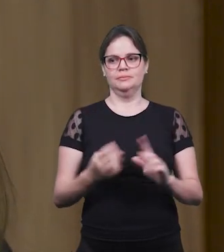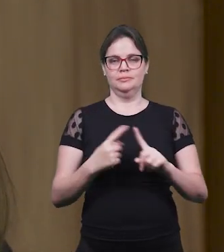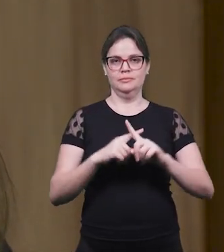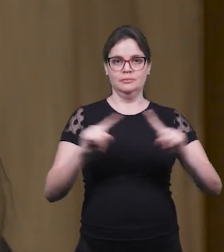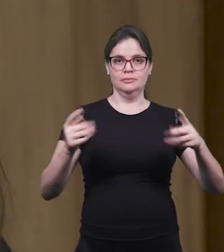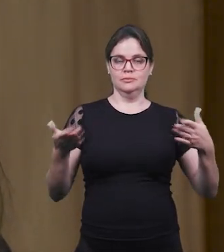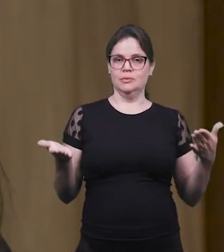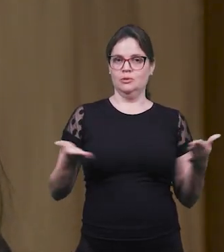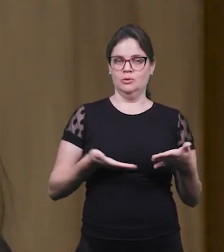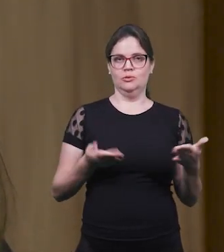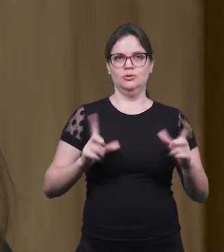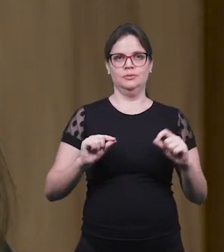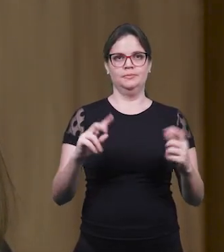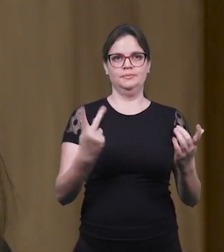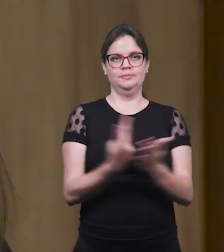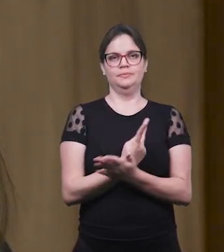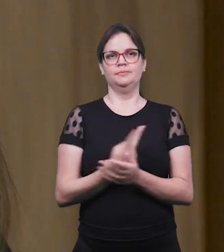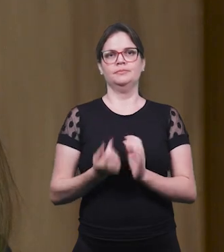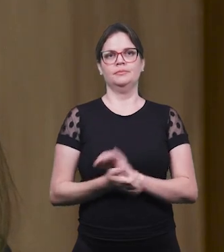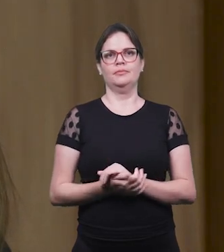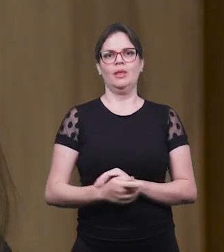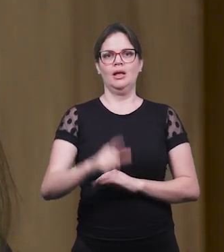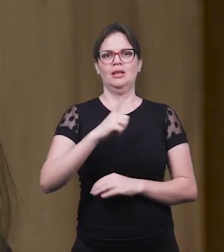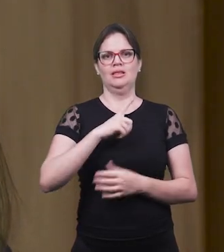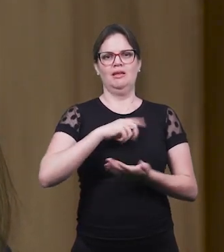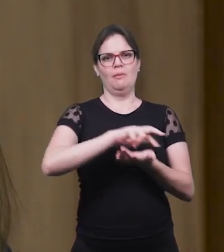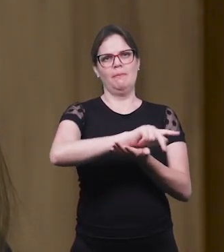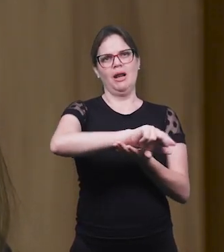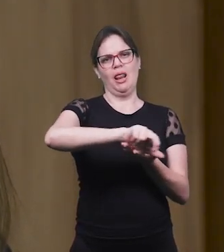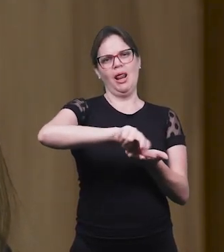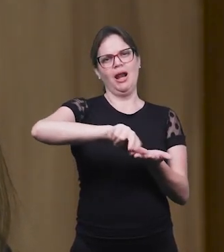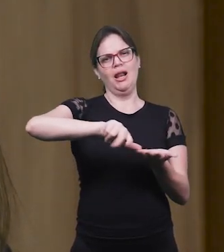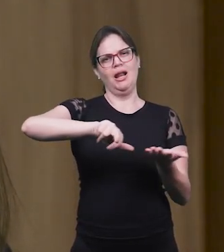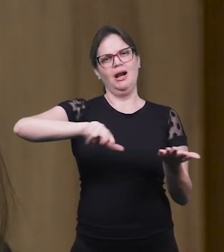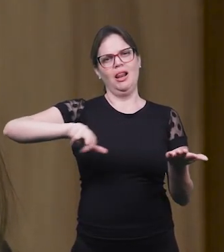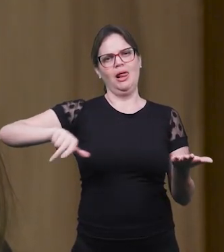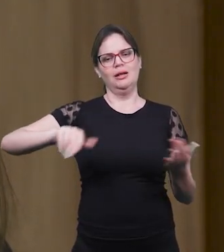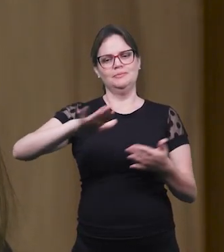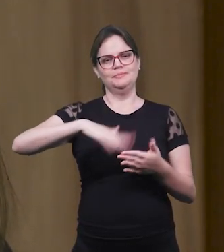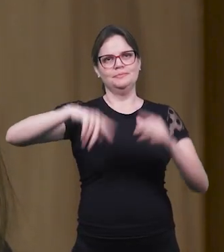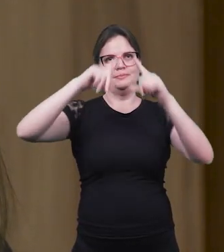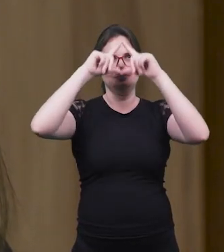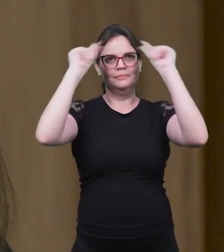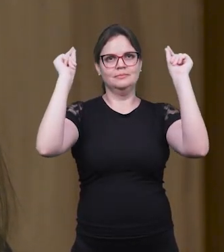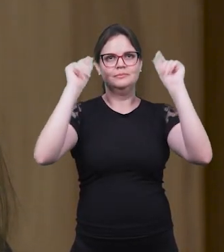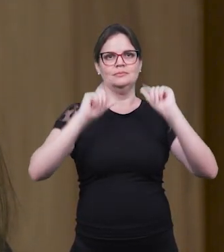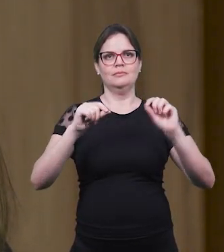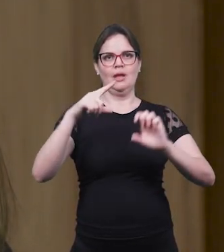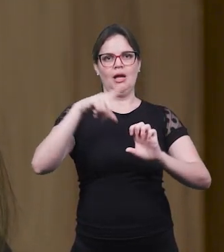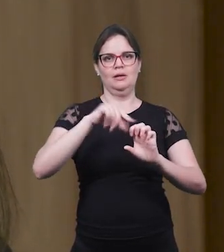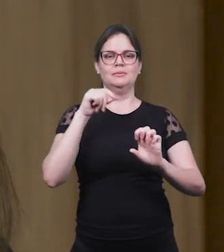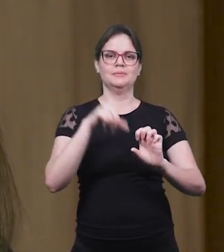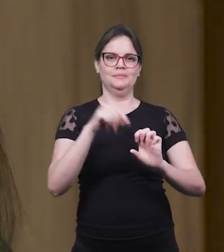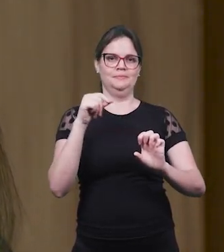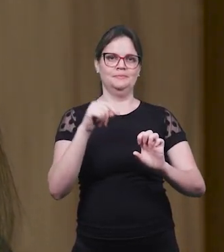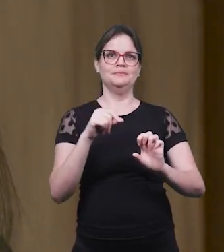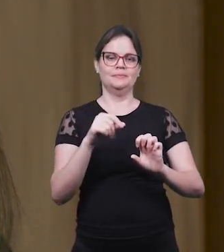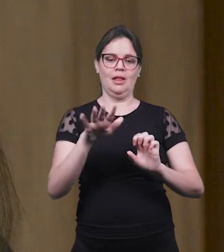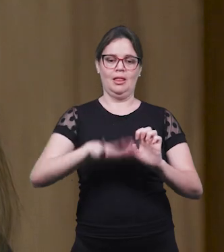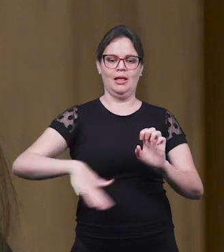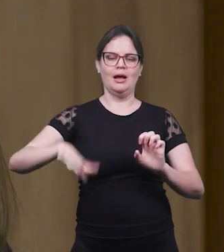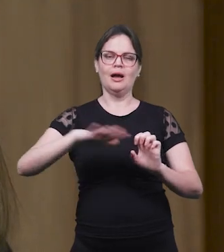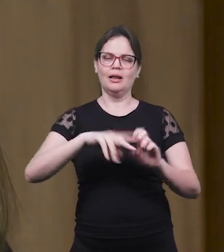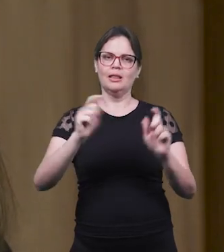Mas hoje abriu-se um leque muito grande para a enfermagem, que é o empreendedorismo nessa